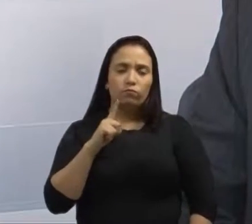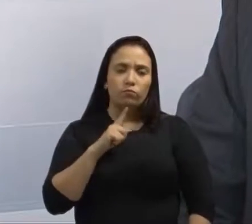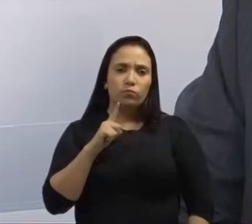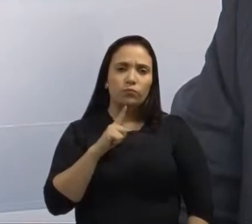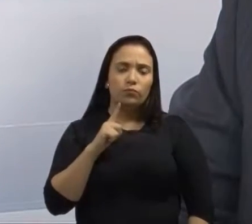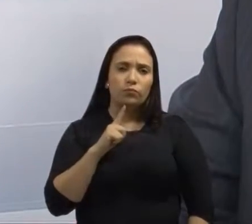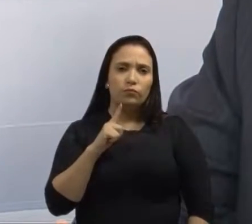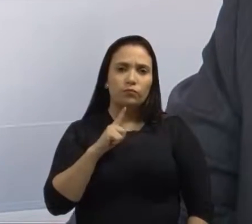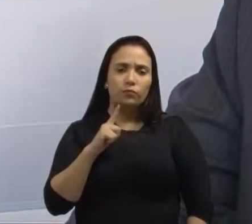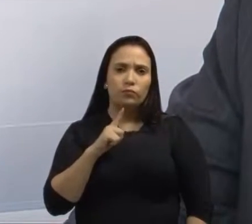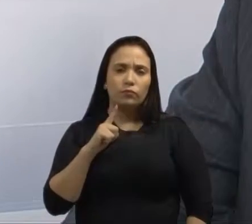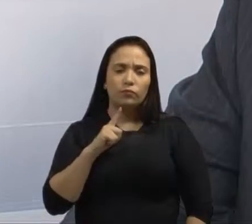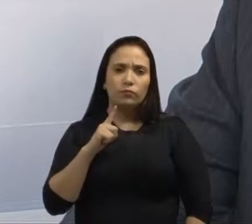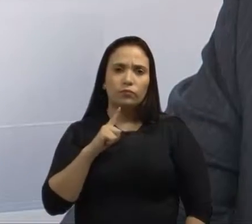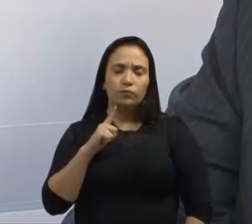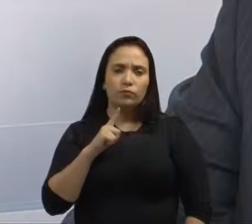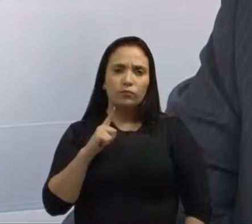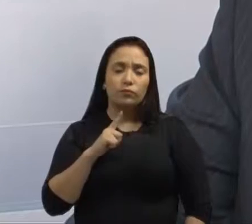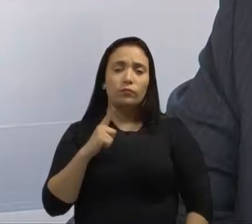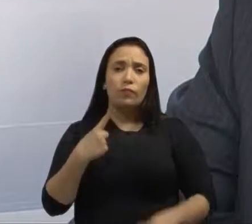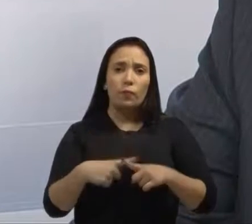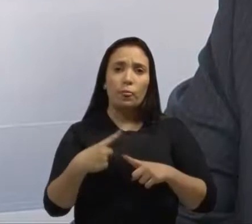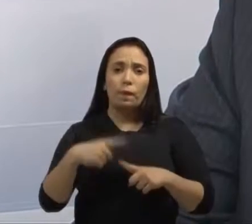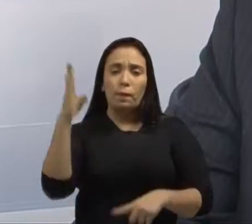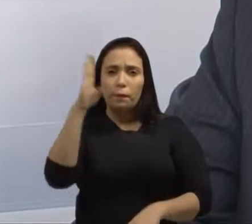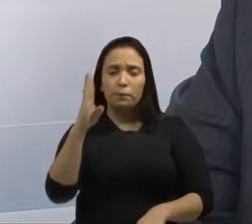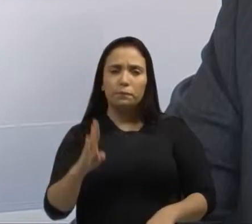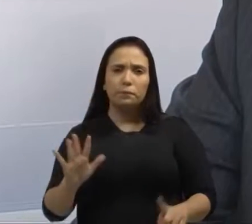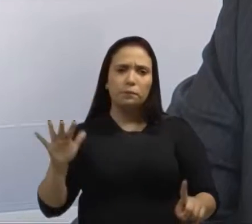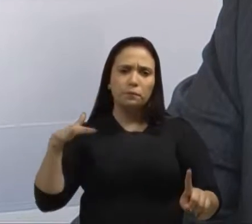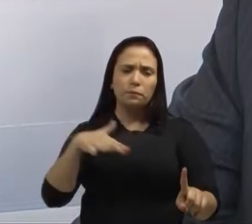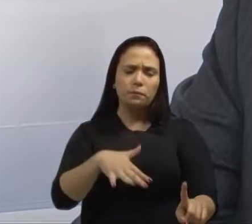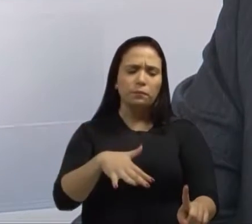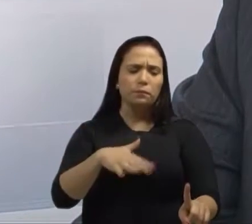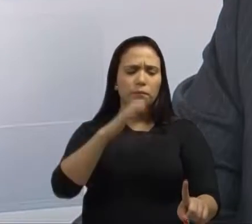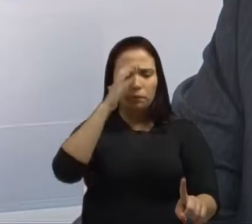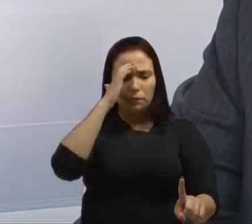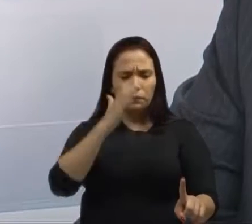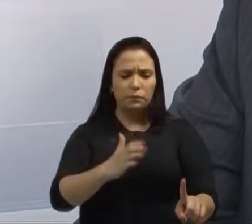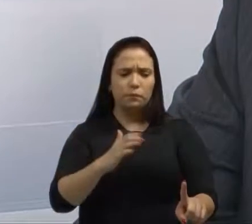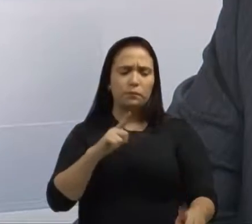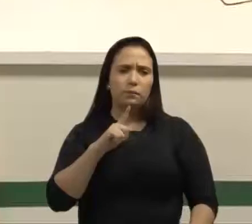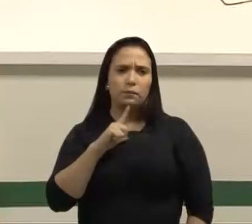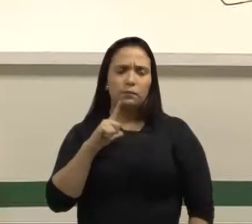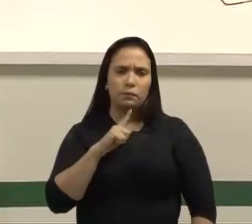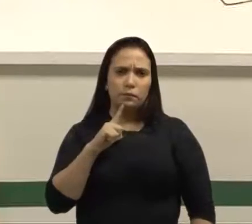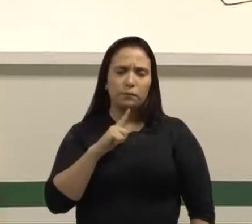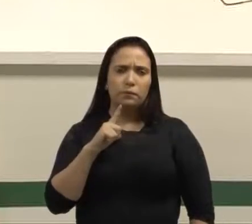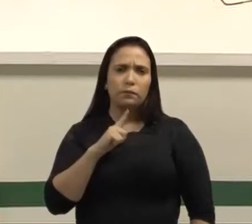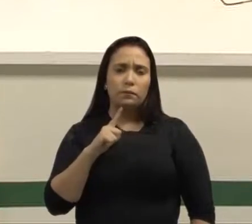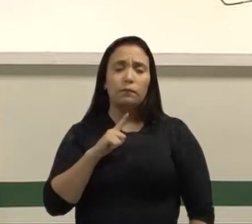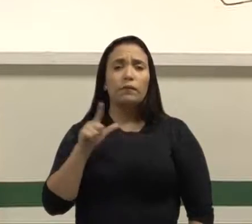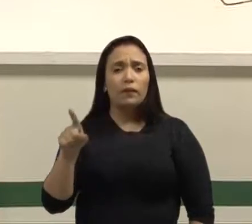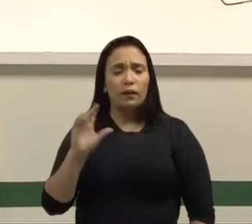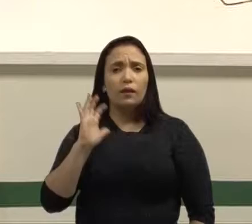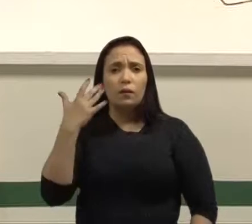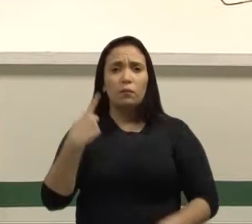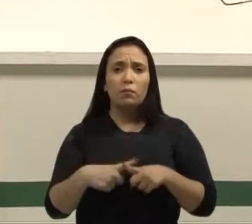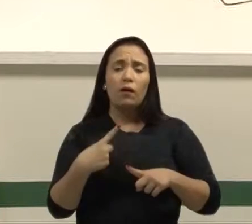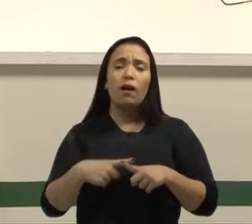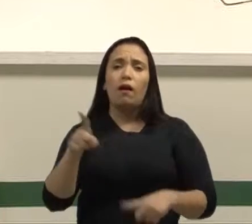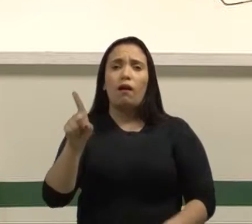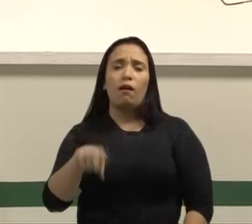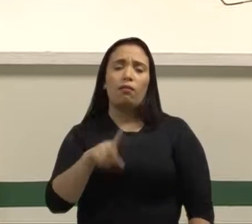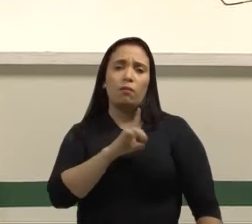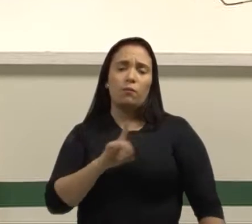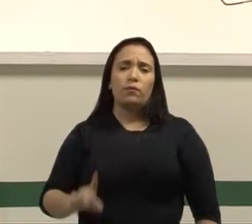Era uma liderança respeitada pela executiva nacional Mas não é isso não, do Luiz. Partido da República. Me perdoe, não é isso não. Essa decisão foi porque ela é deputada